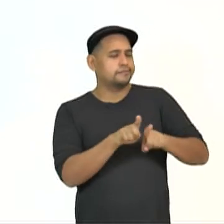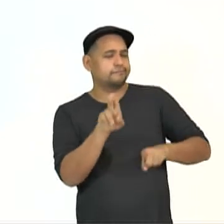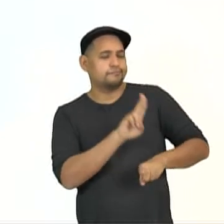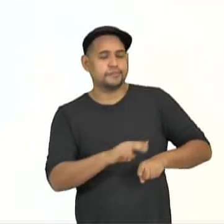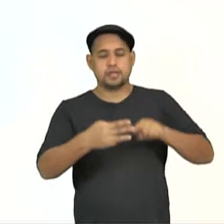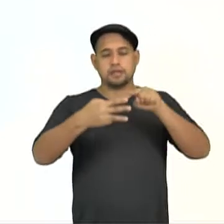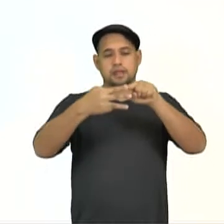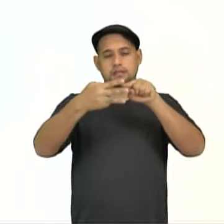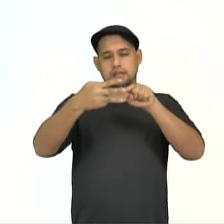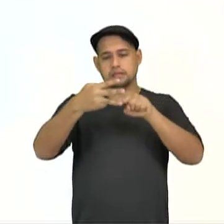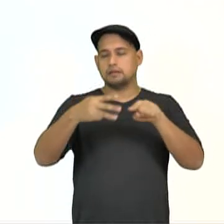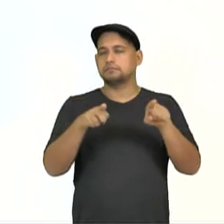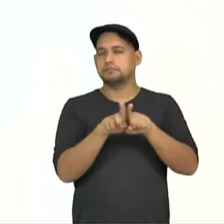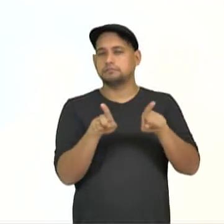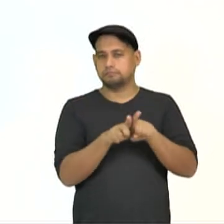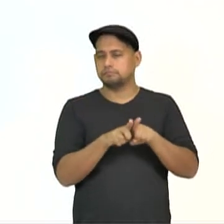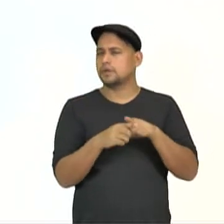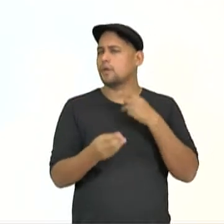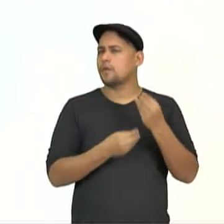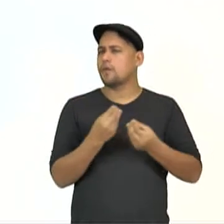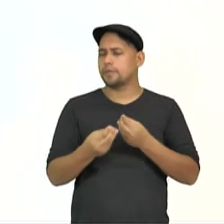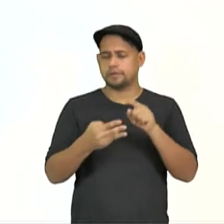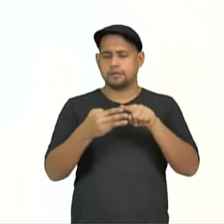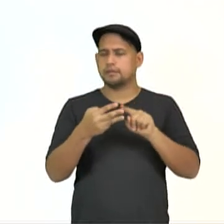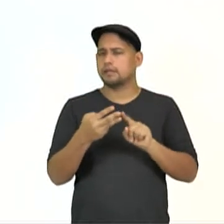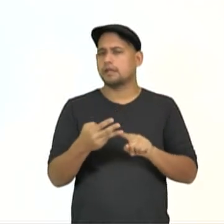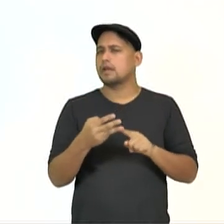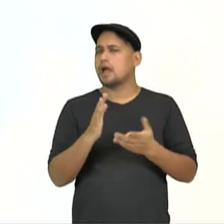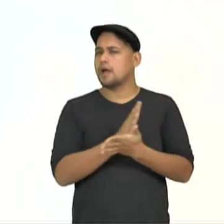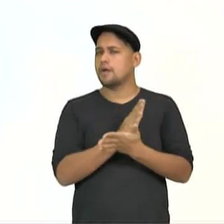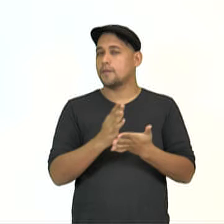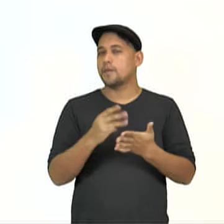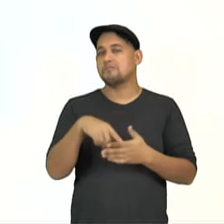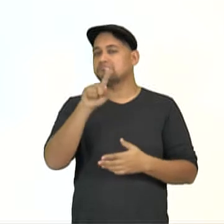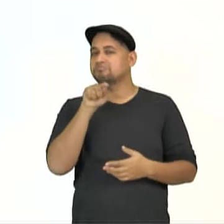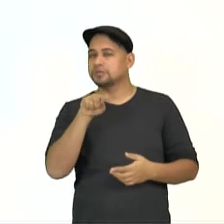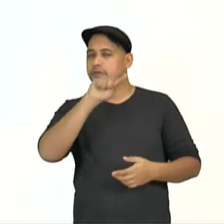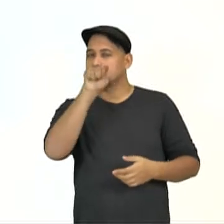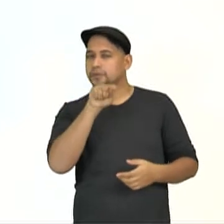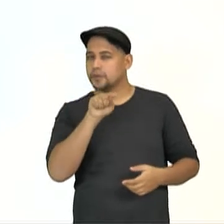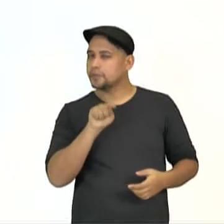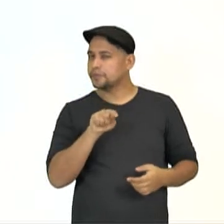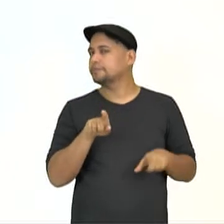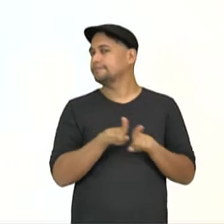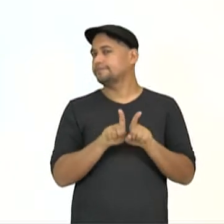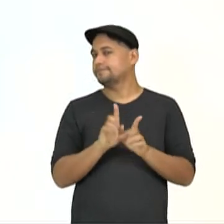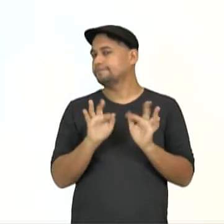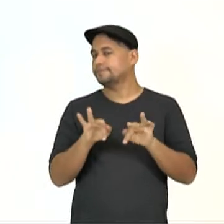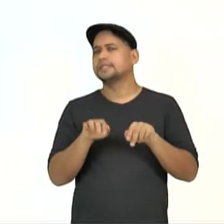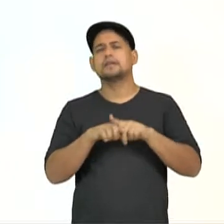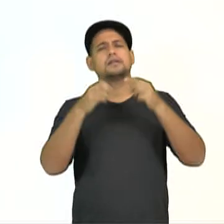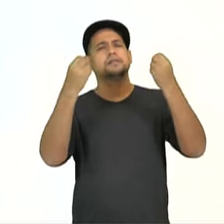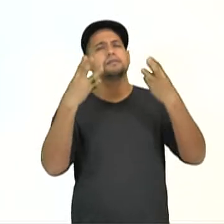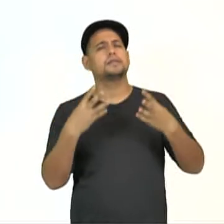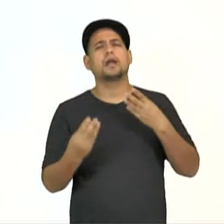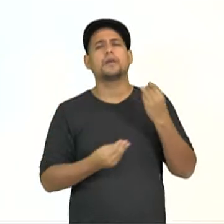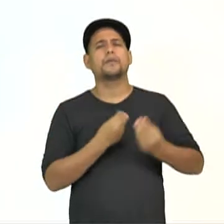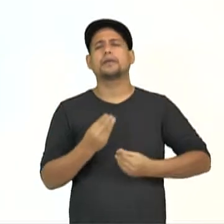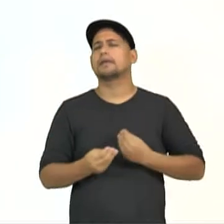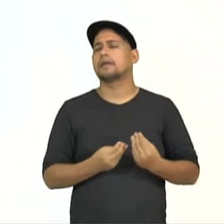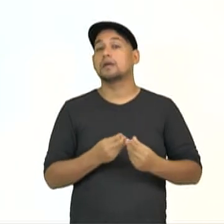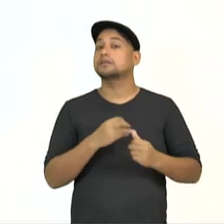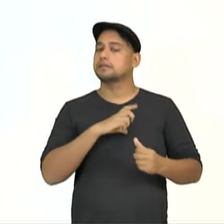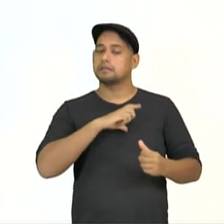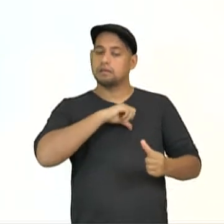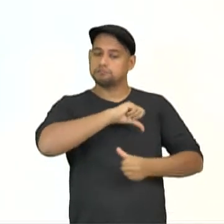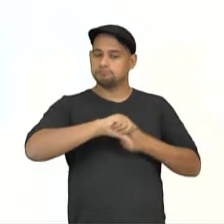3 possibilidades de pontuação. Então, você vai utilizar ali algumas das pontuações em que nós conversamos. Explique se há alteração